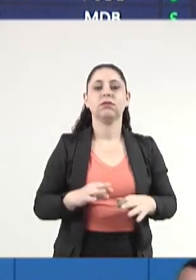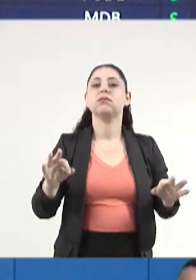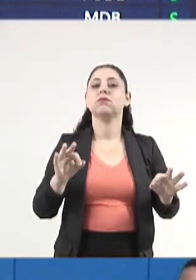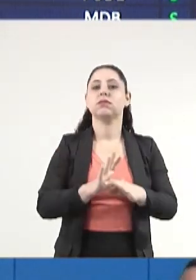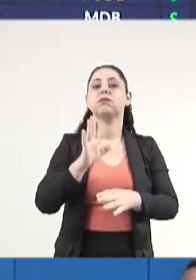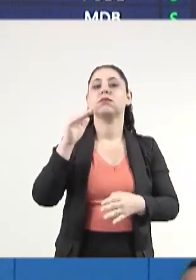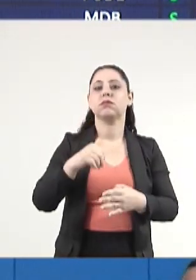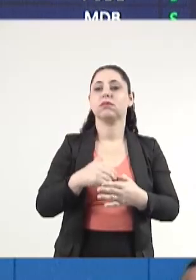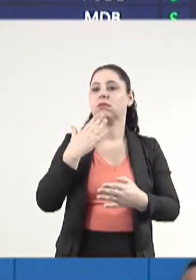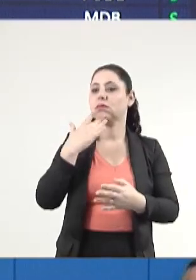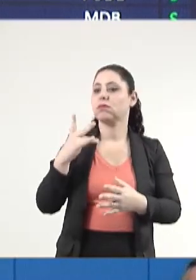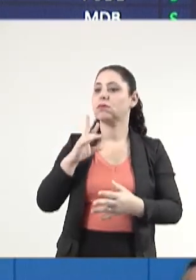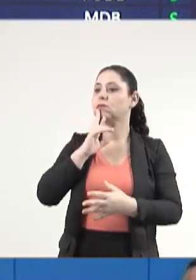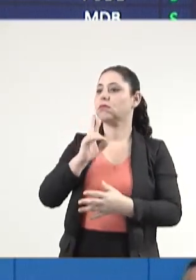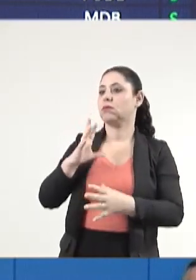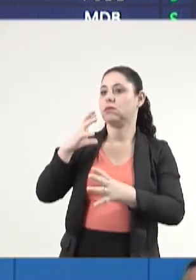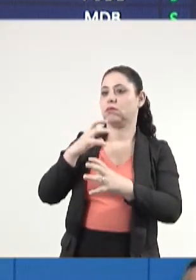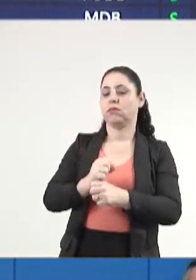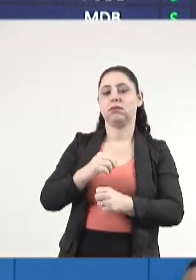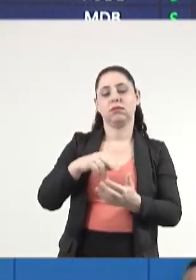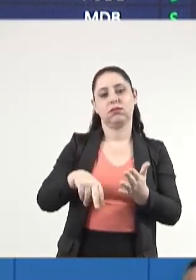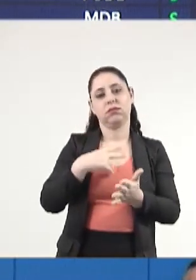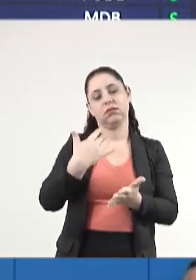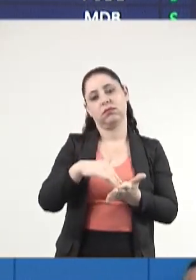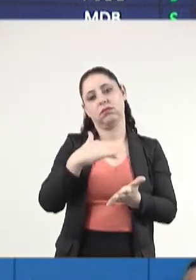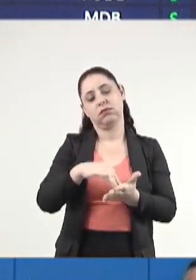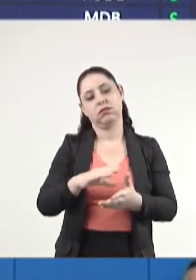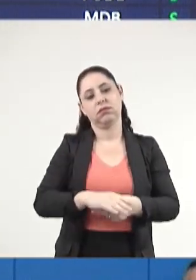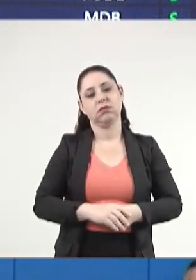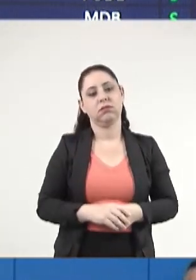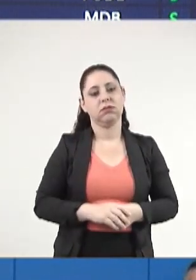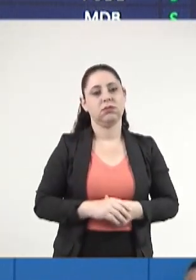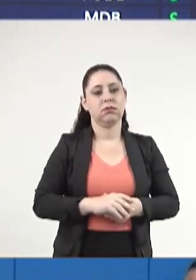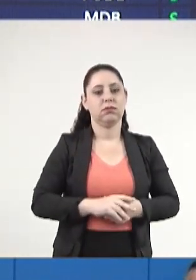Encerrada a votação, solicito o resultado da mesma ao senhor segundo secretário.